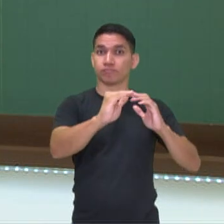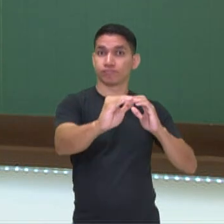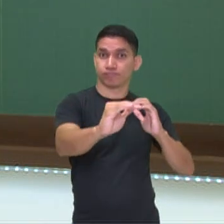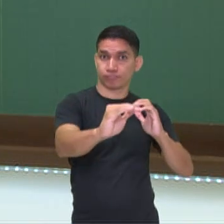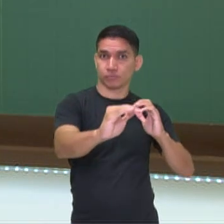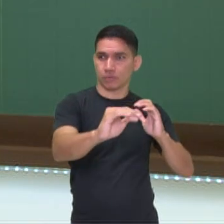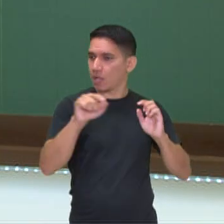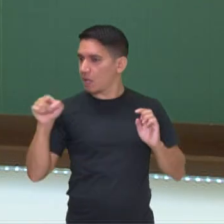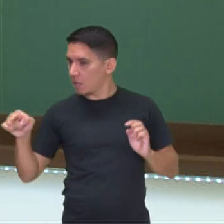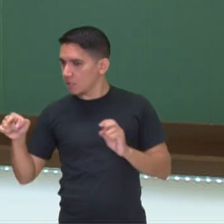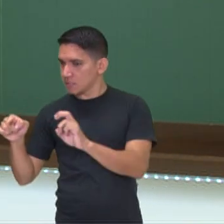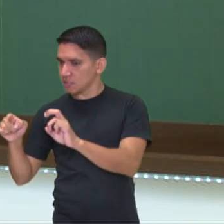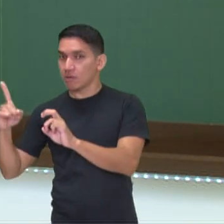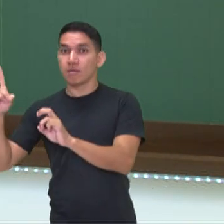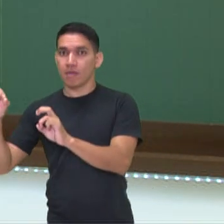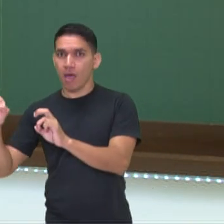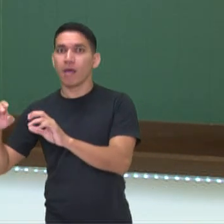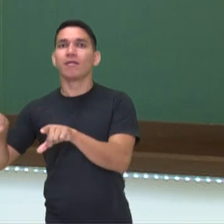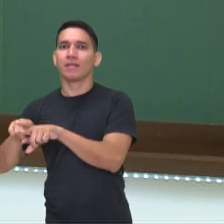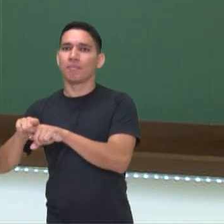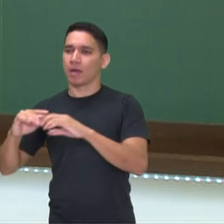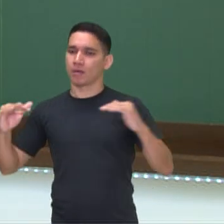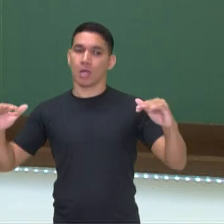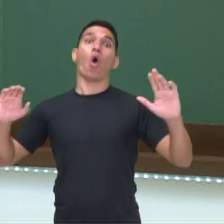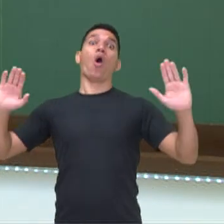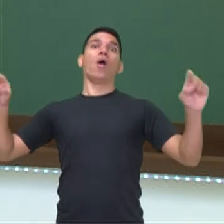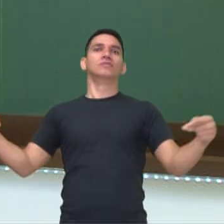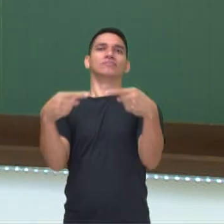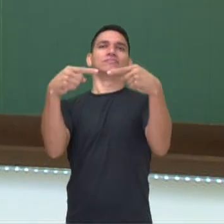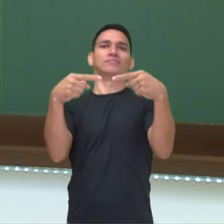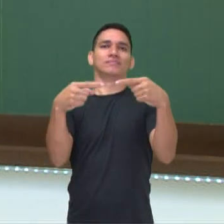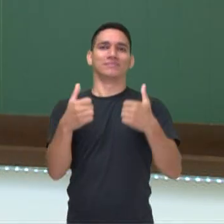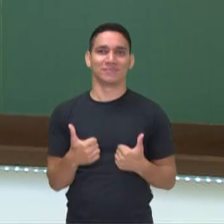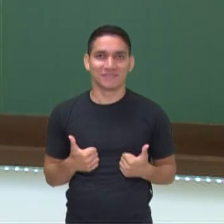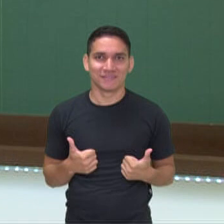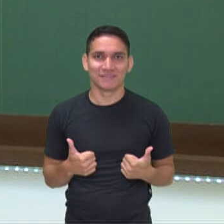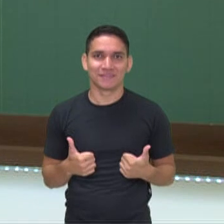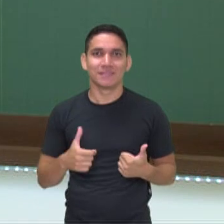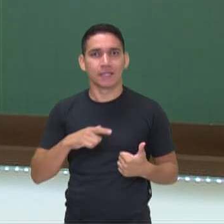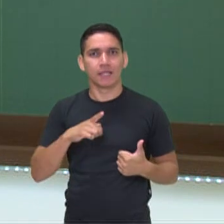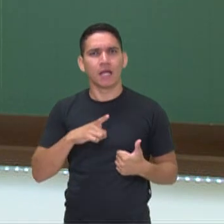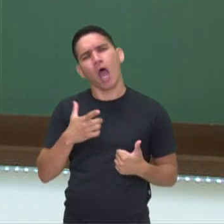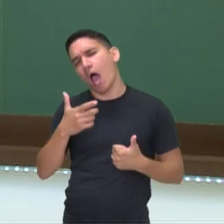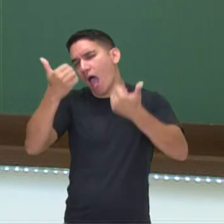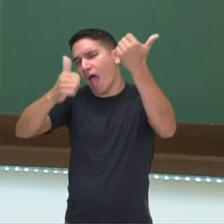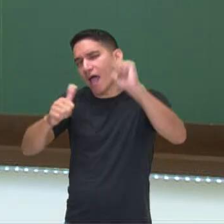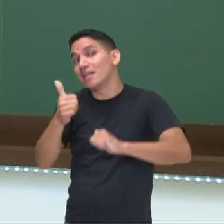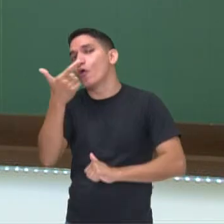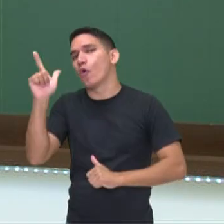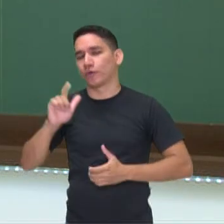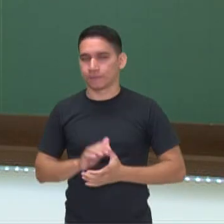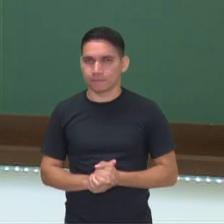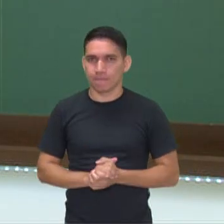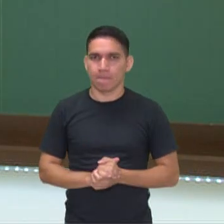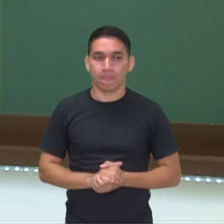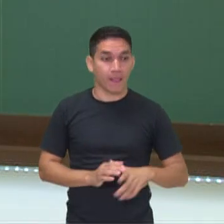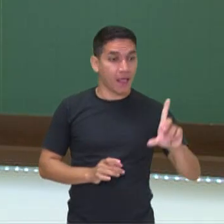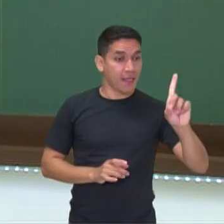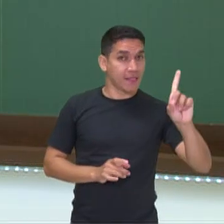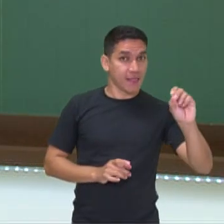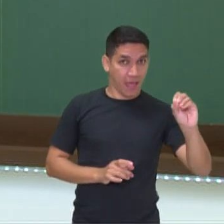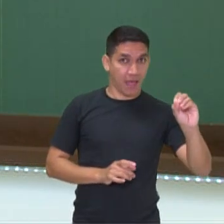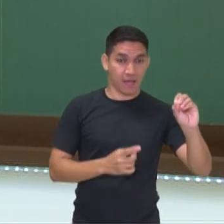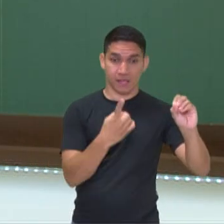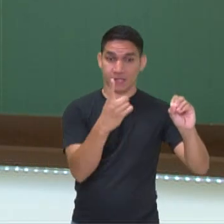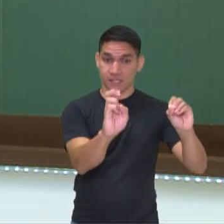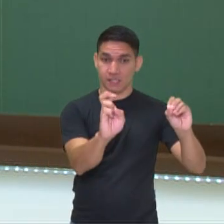5 e 10, também tá constante. Opa! Então, bateu essa informação. Vamos analisar os outros? Entre 10 e 15,